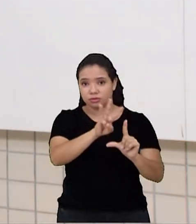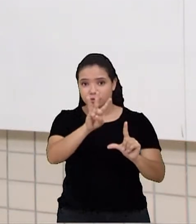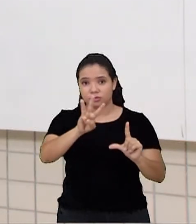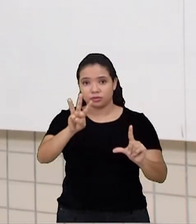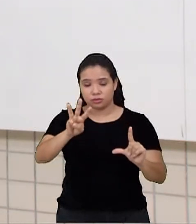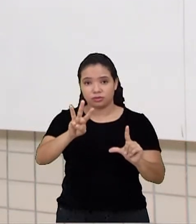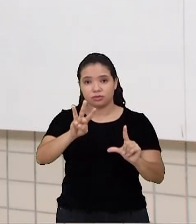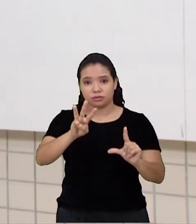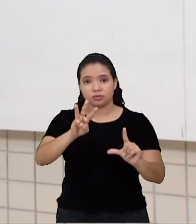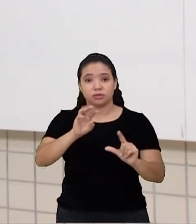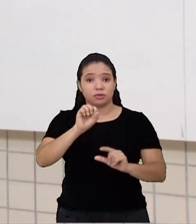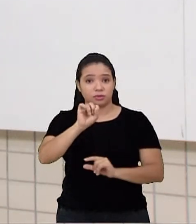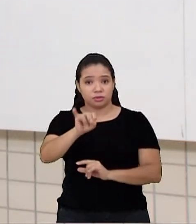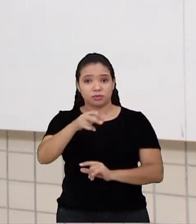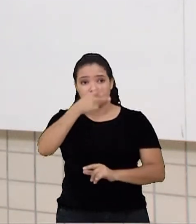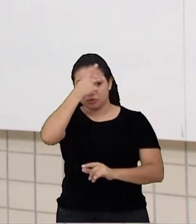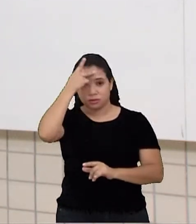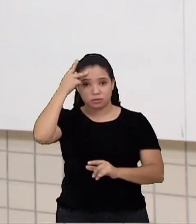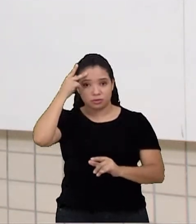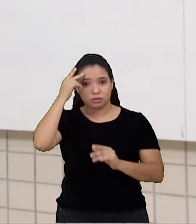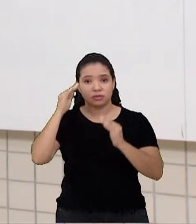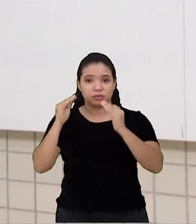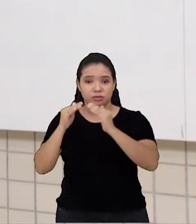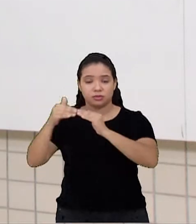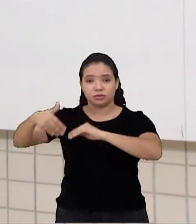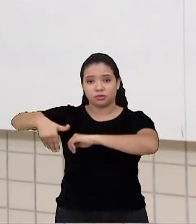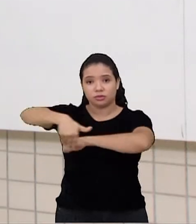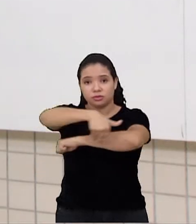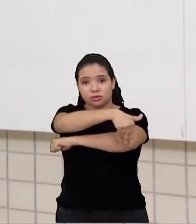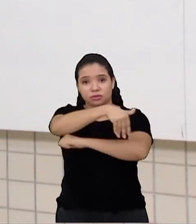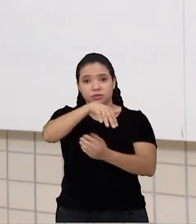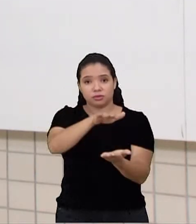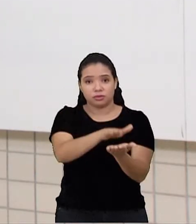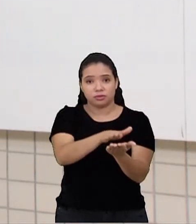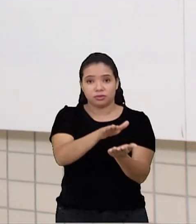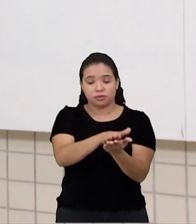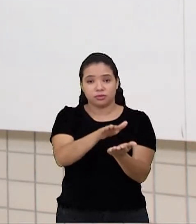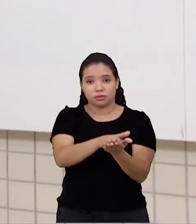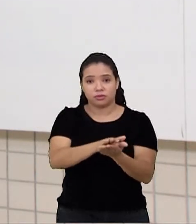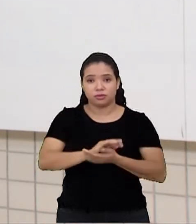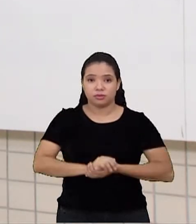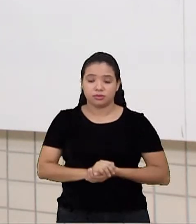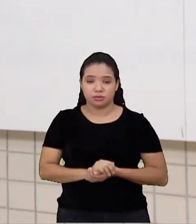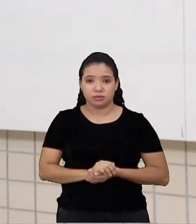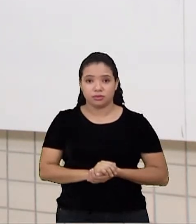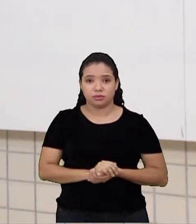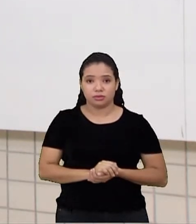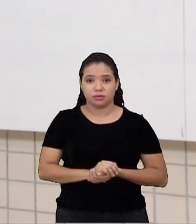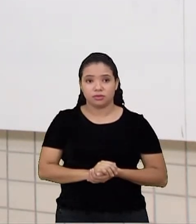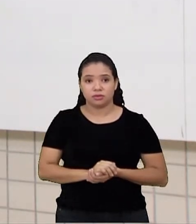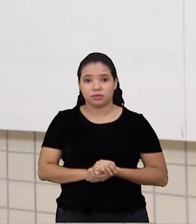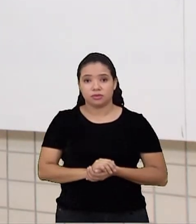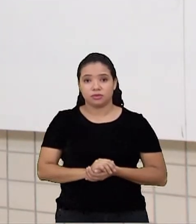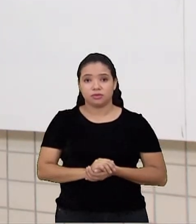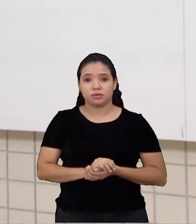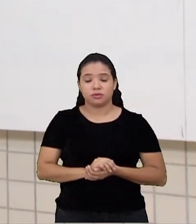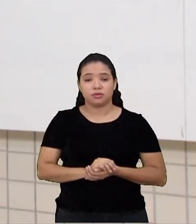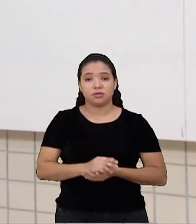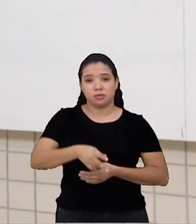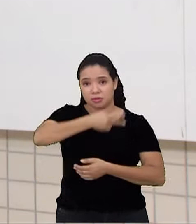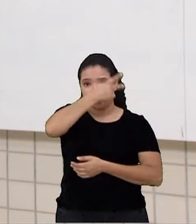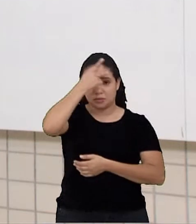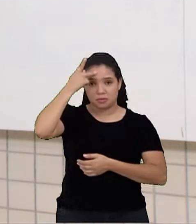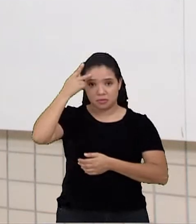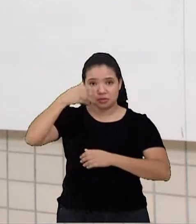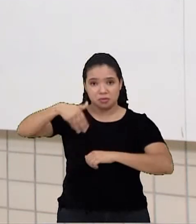se há pessoas, se há moradores de rua aqui em Palmas. A gente não vê muito moradores de rua aqui em Palmas. A